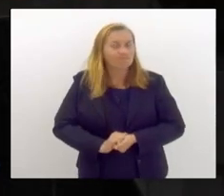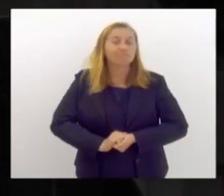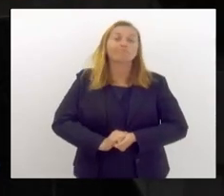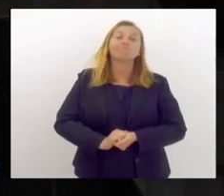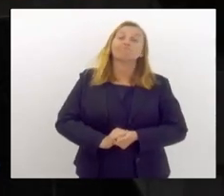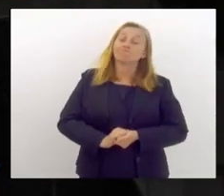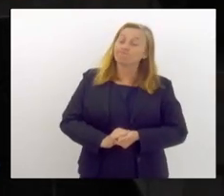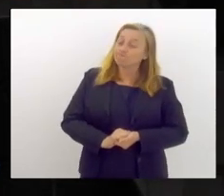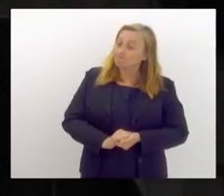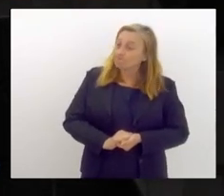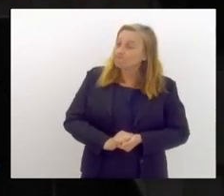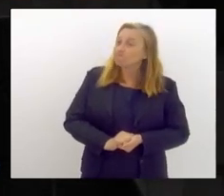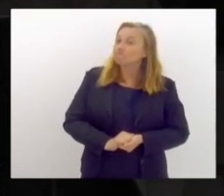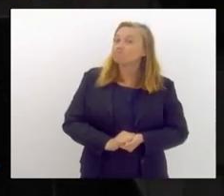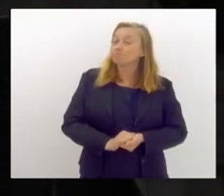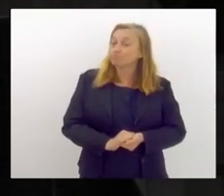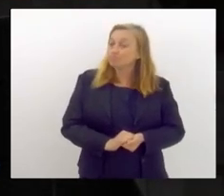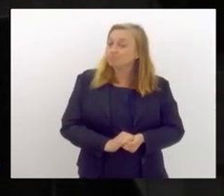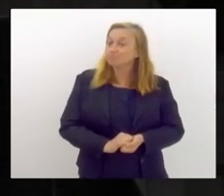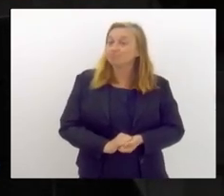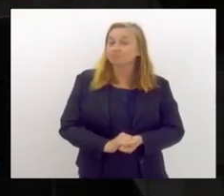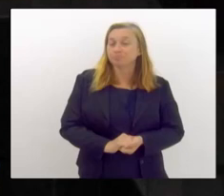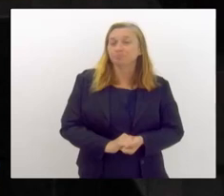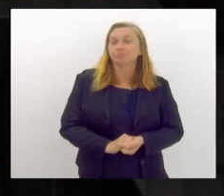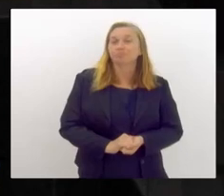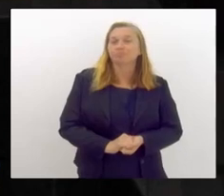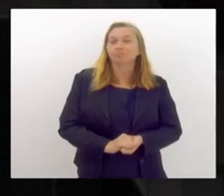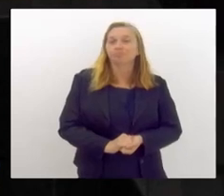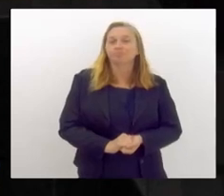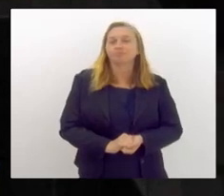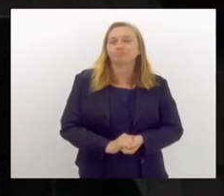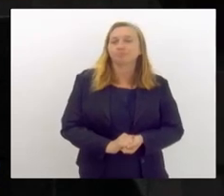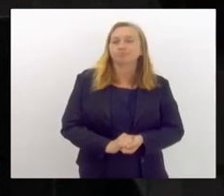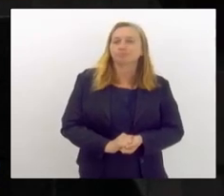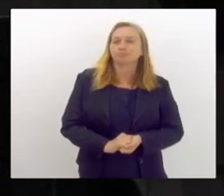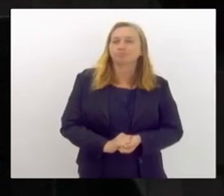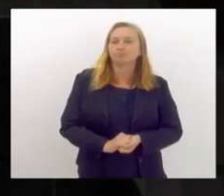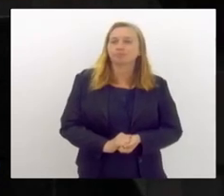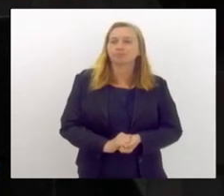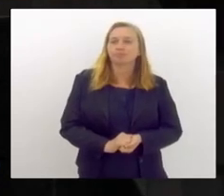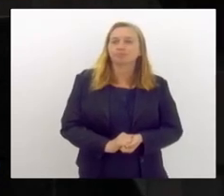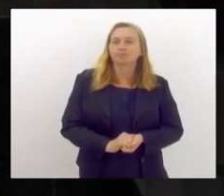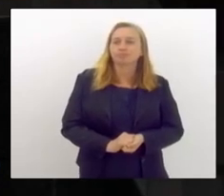E recebeu de pronto uma